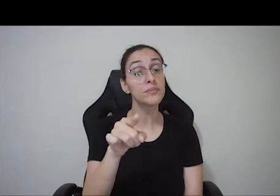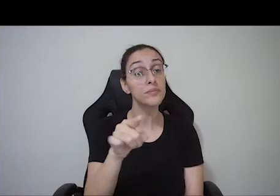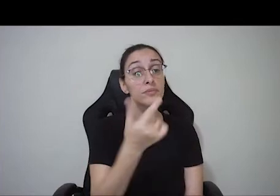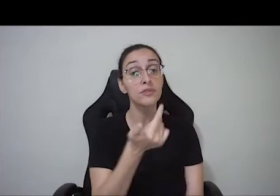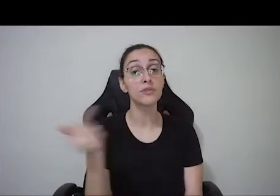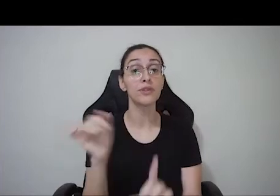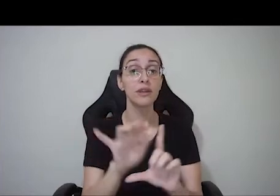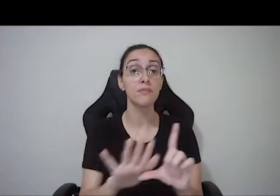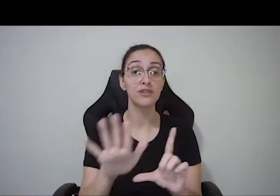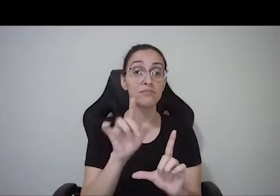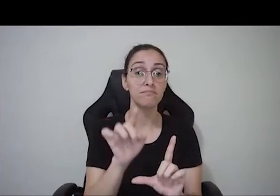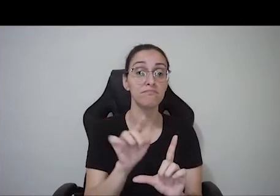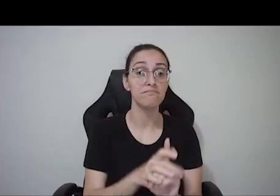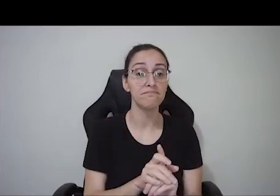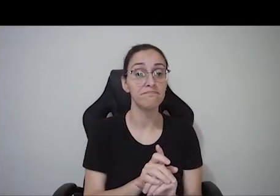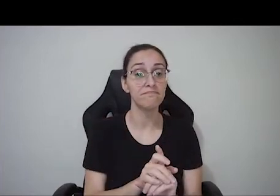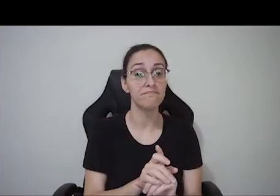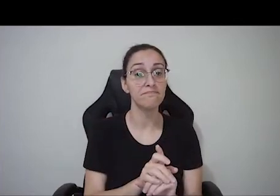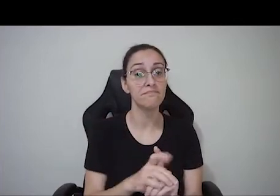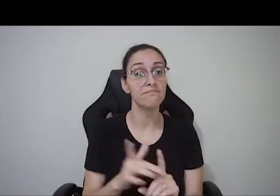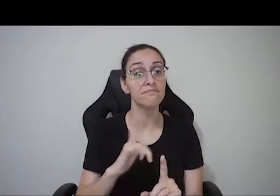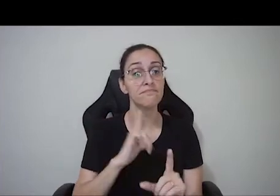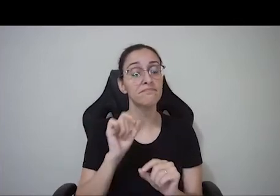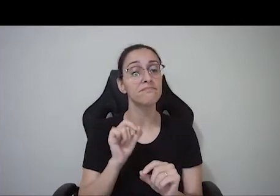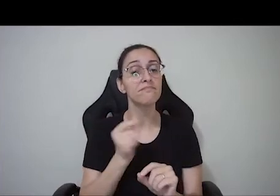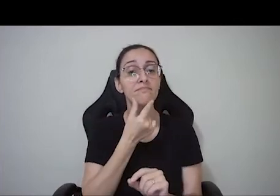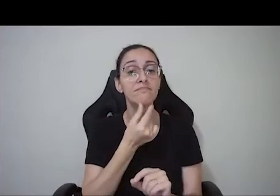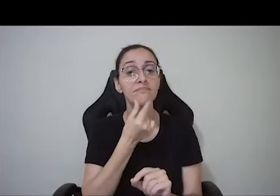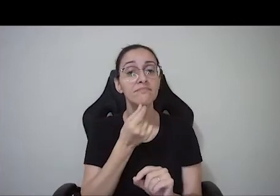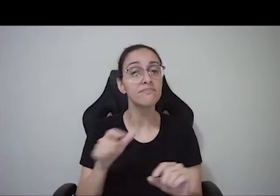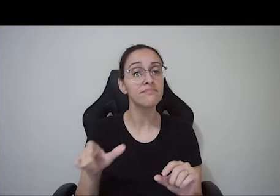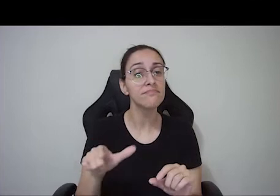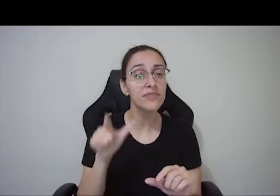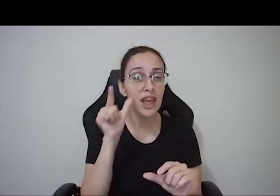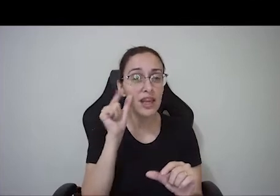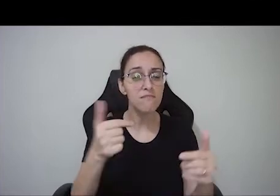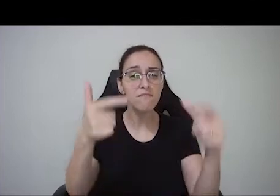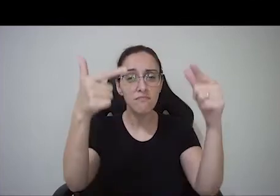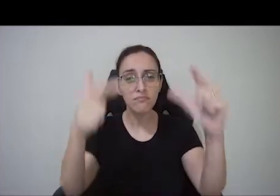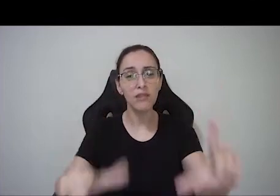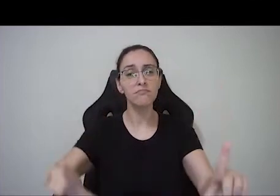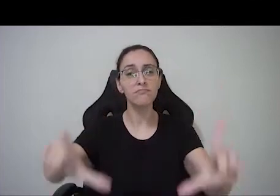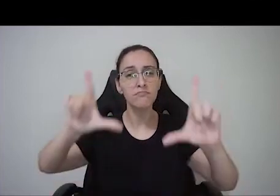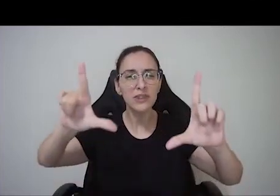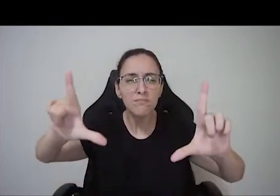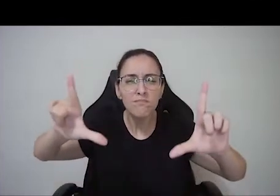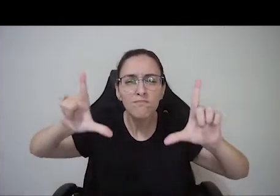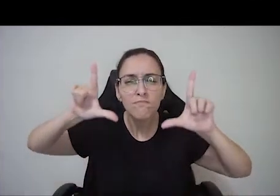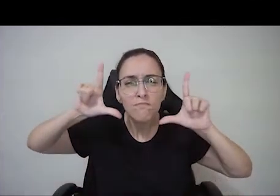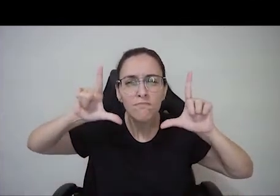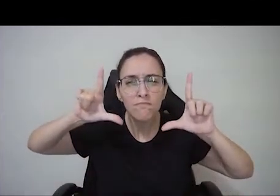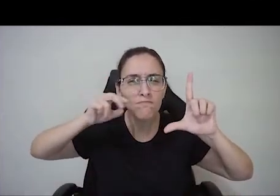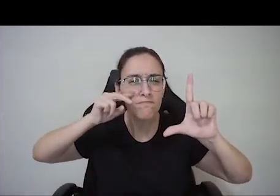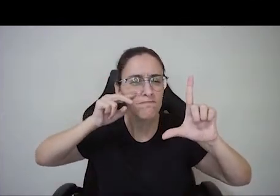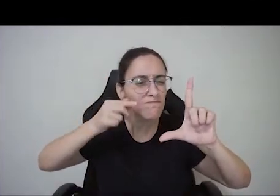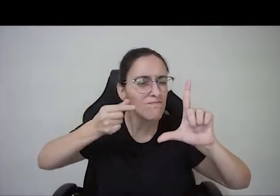Nessa outra imagem, nós temos um menino que ele está colado assim na tela